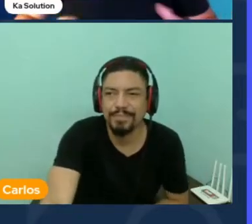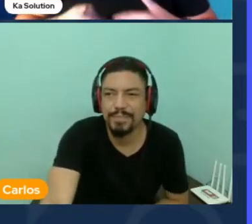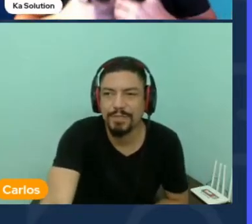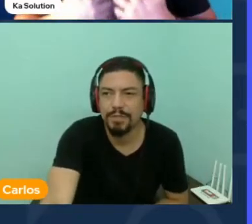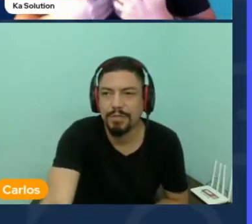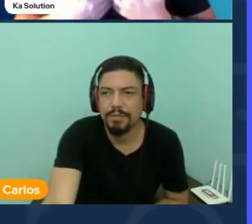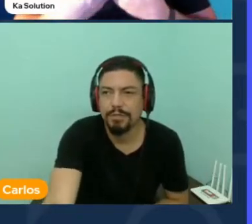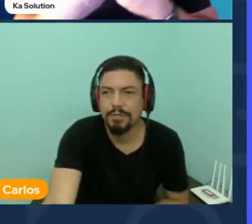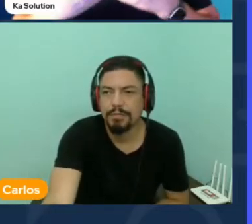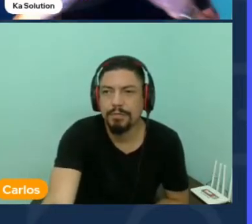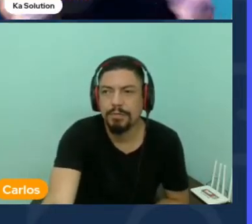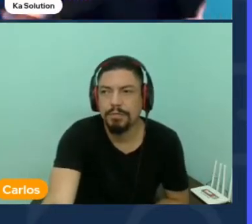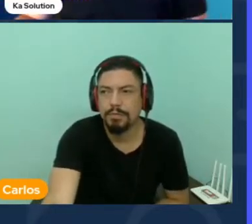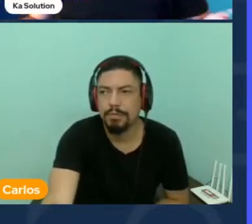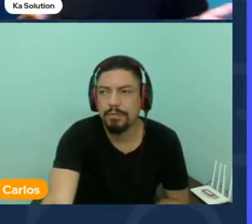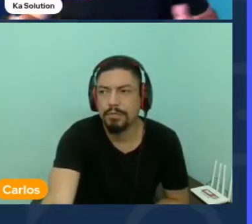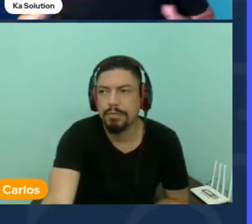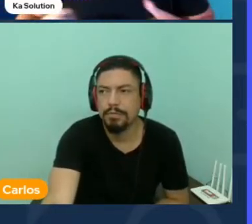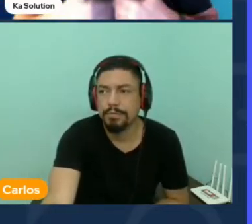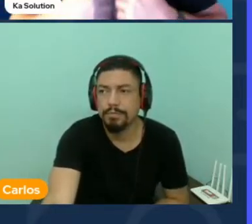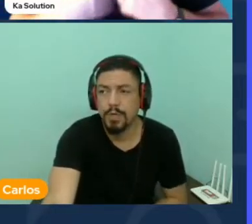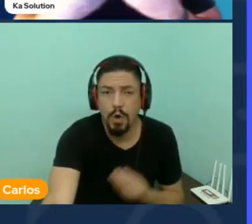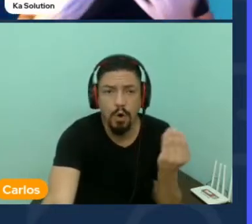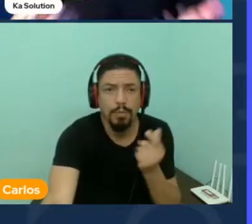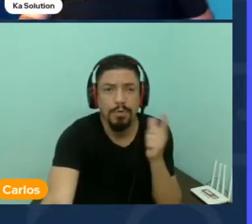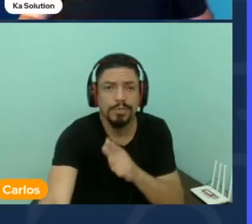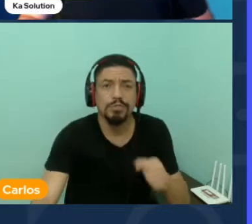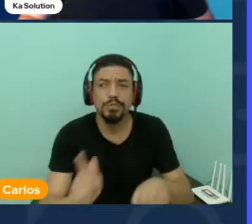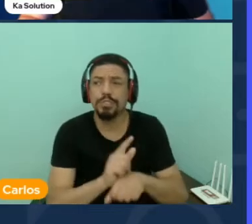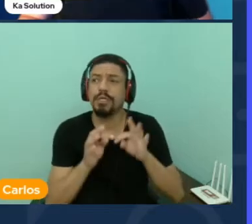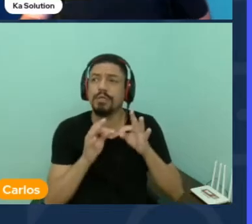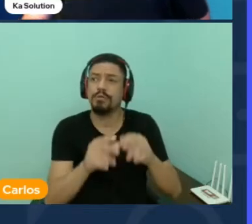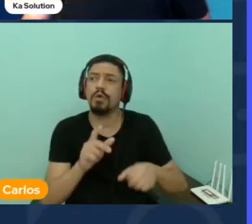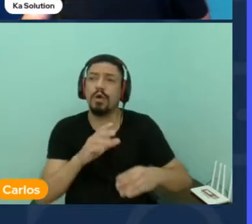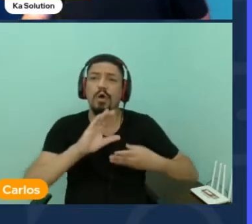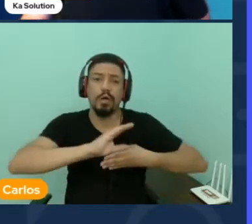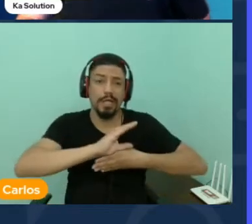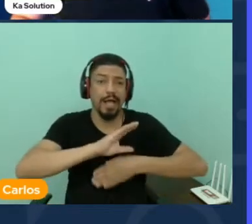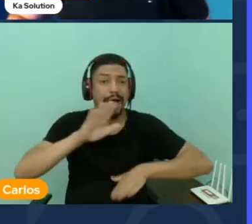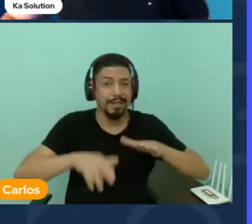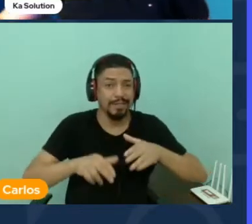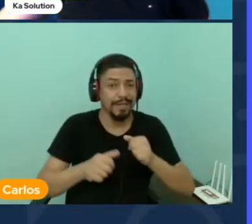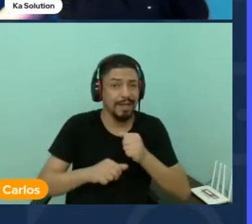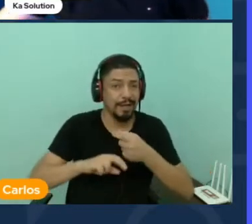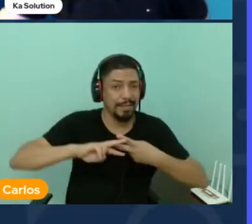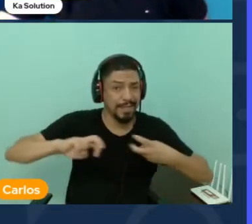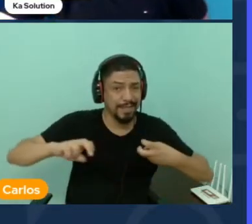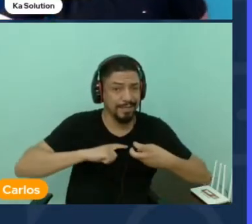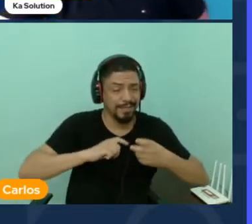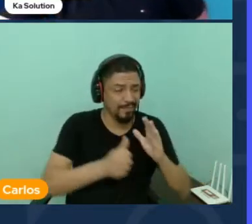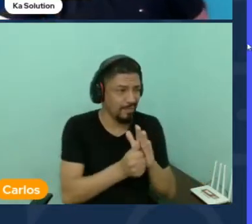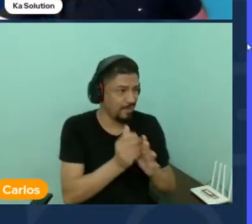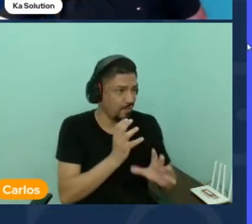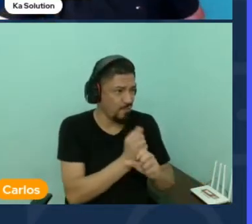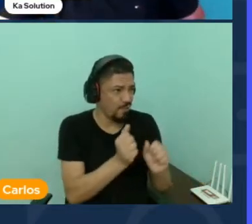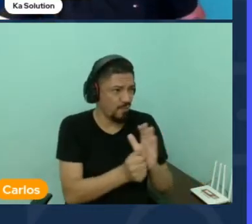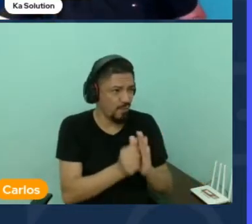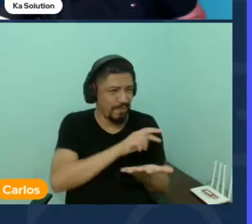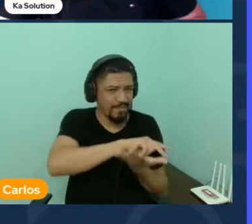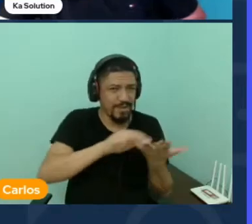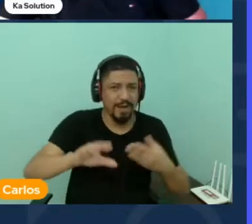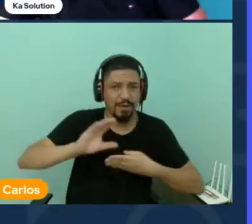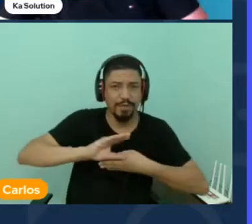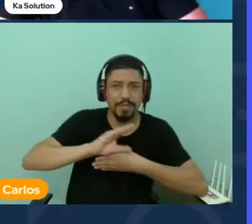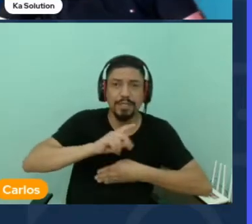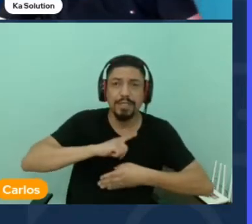né, todos esses containers, eu posso ter muito desses containers na AWS, a gente vai ter uma ferramenta